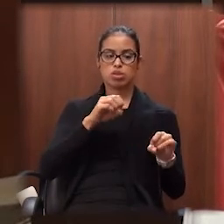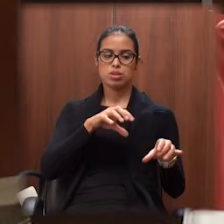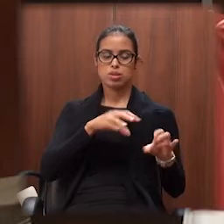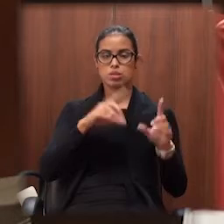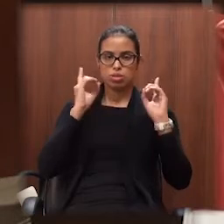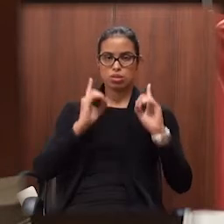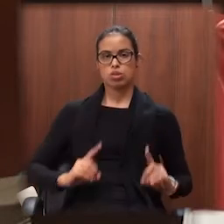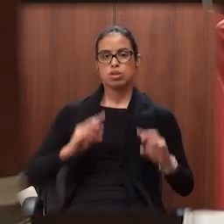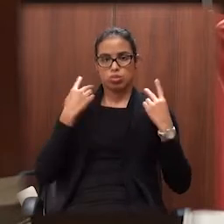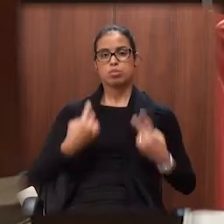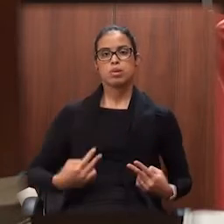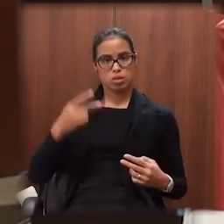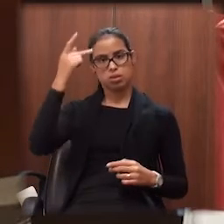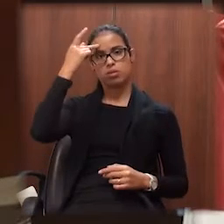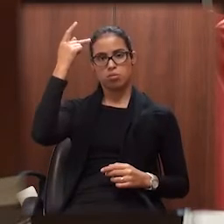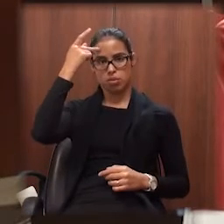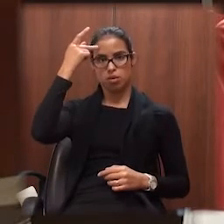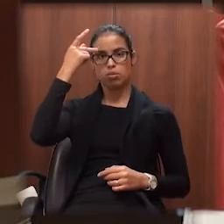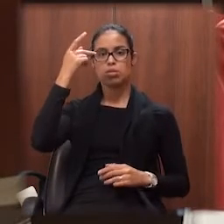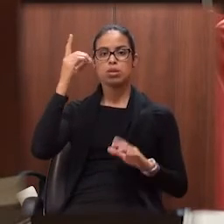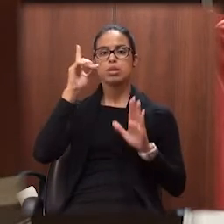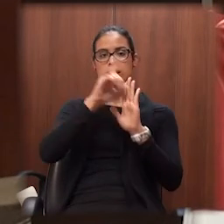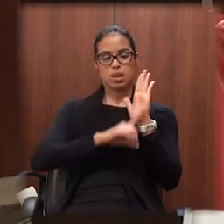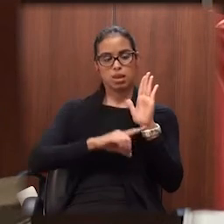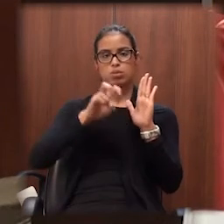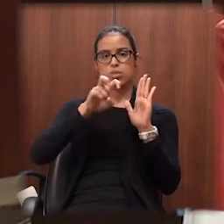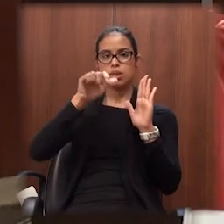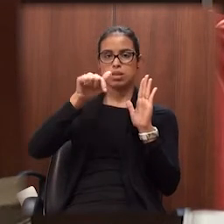Direitos Humanos da cidade de São Paulo, o decreto